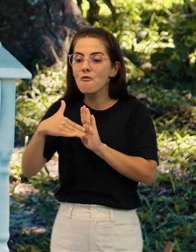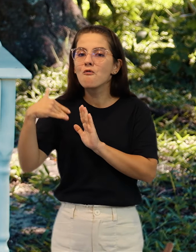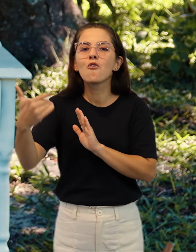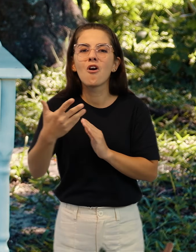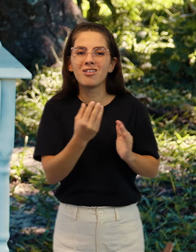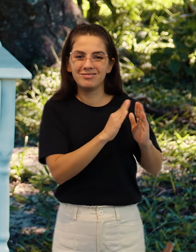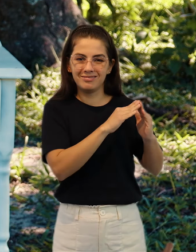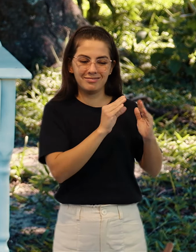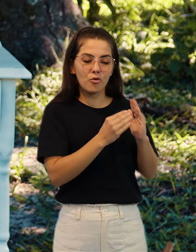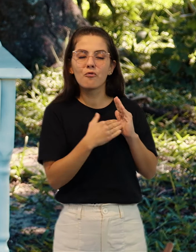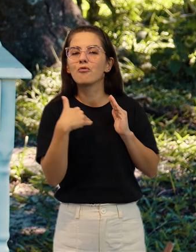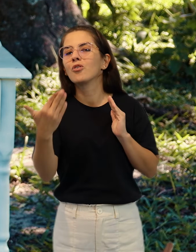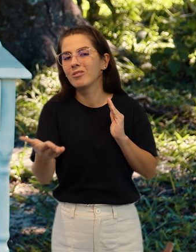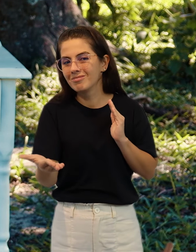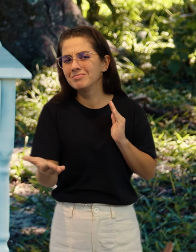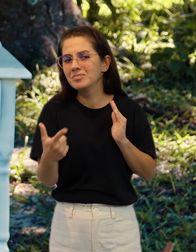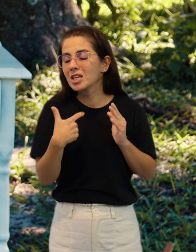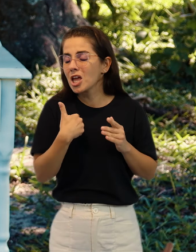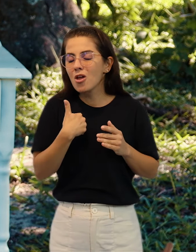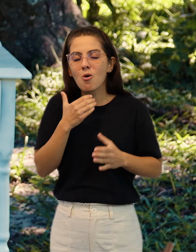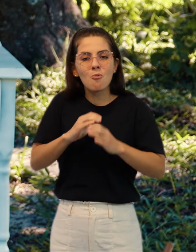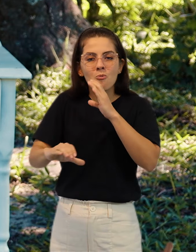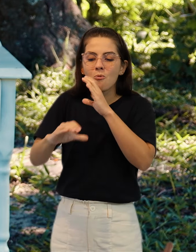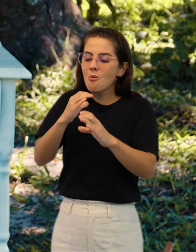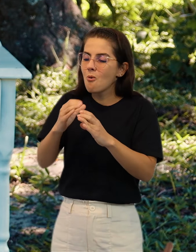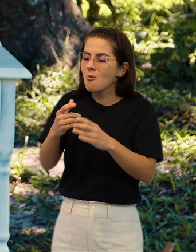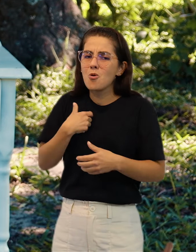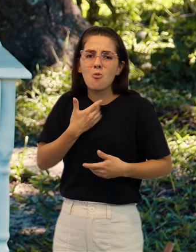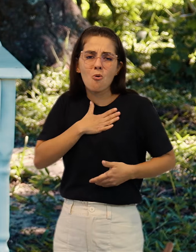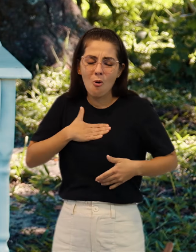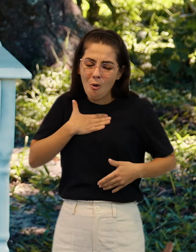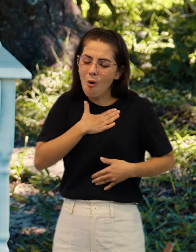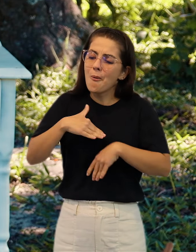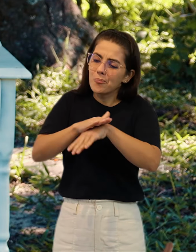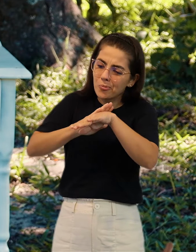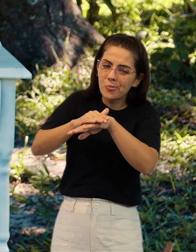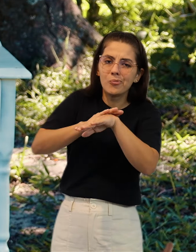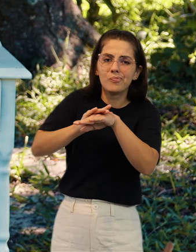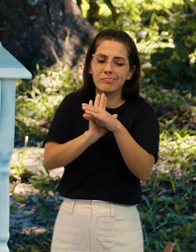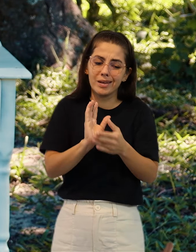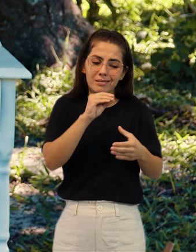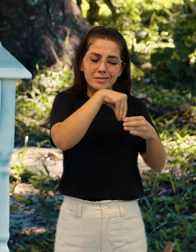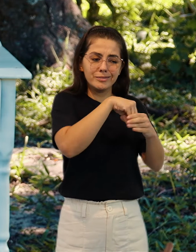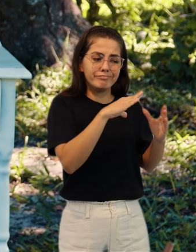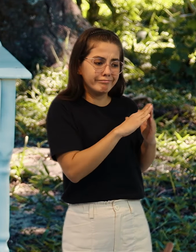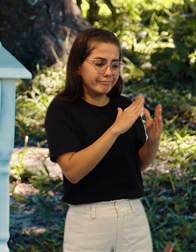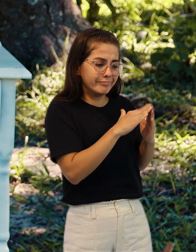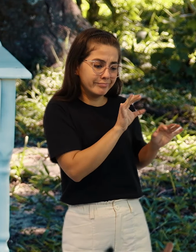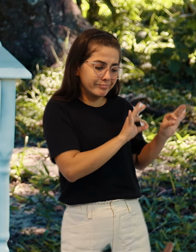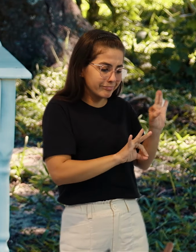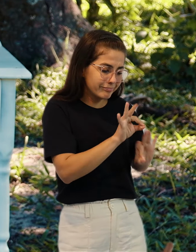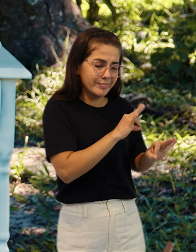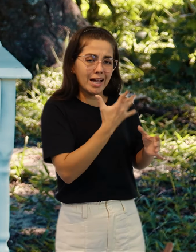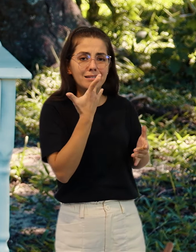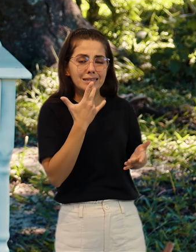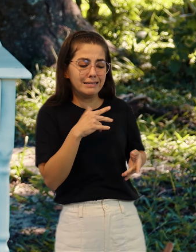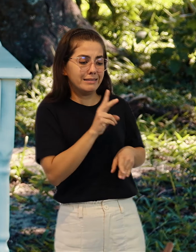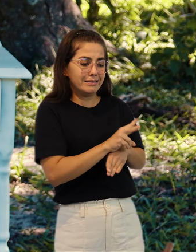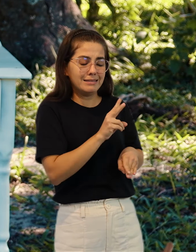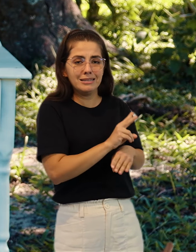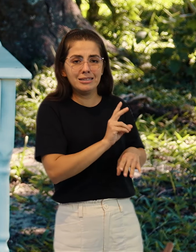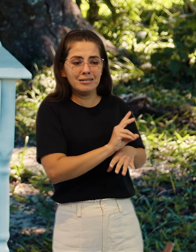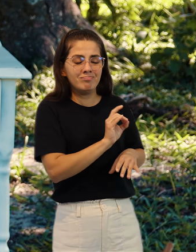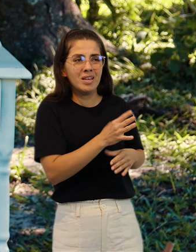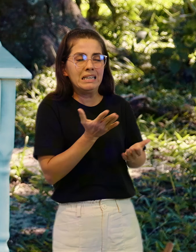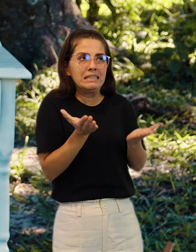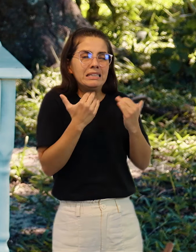uma coisa fora do que eu vivia, né? Porque eu sou uma pessoa muito comunicativa, porém estando em casa, só com criança, sem